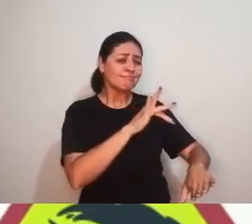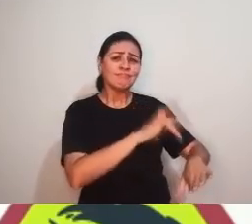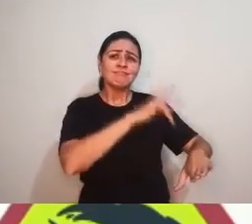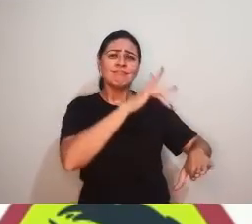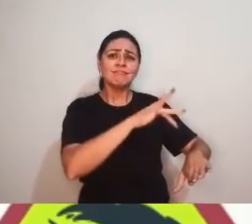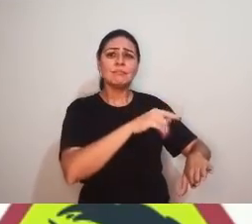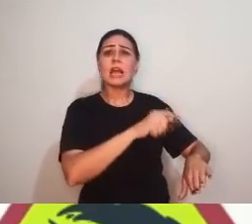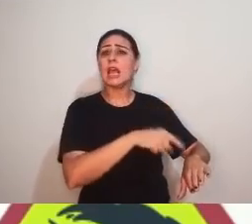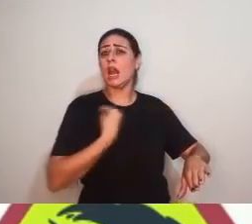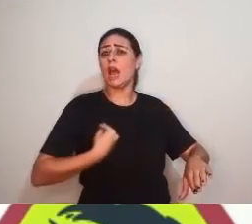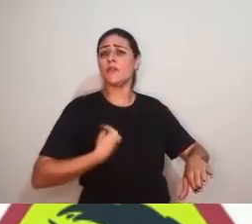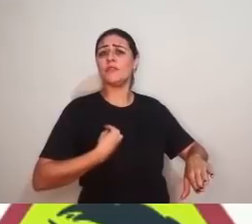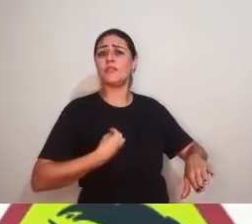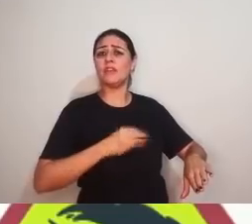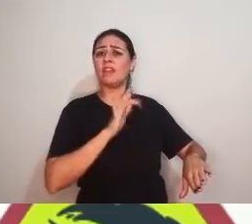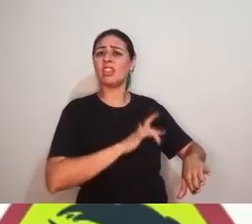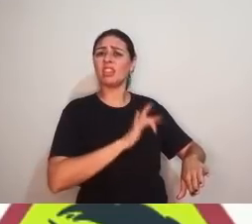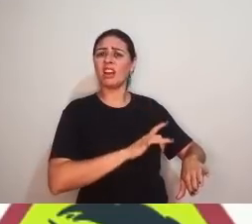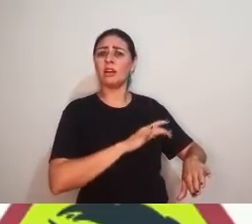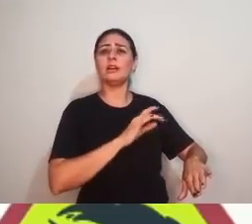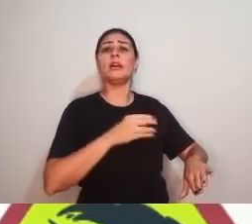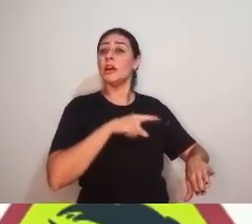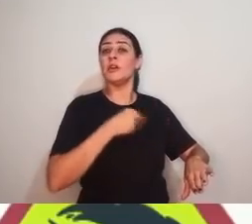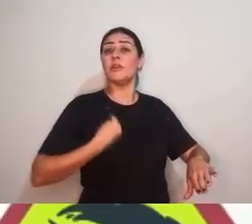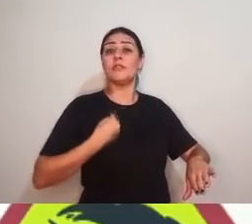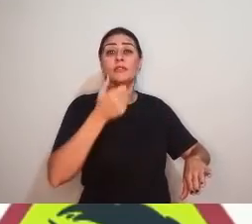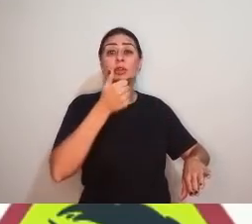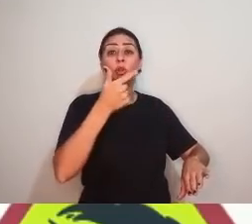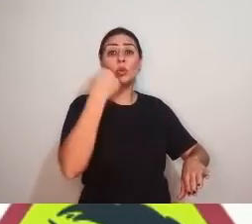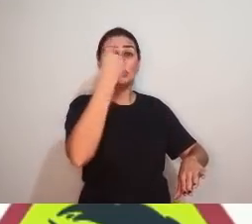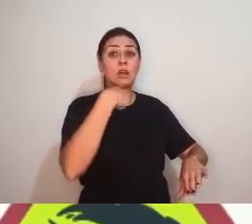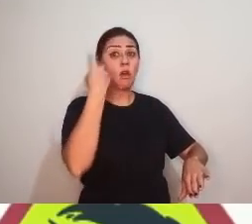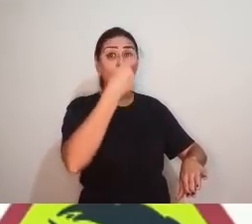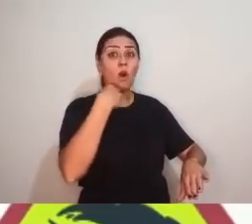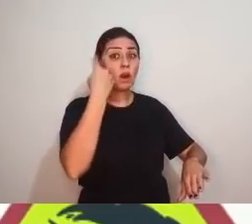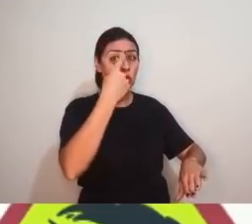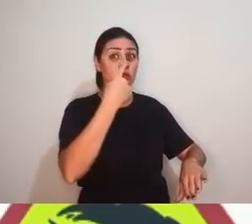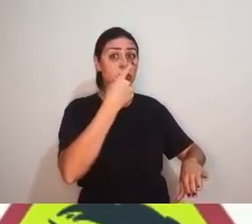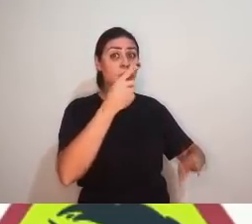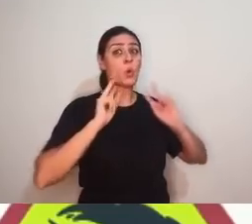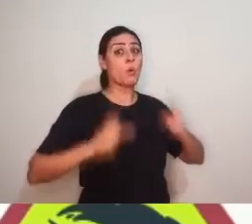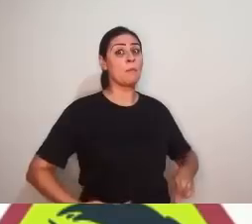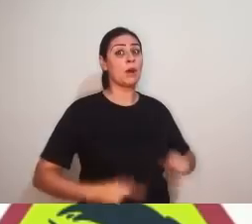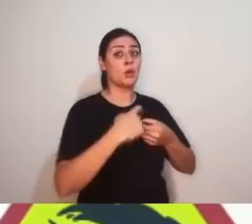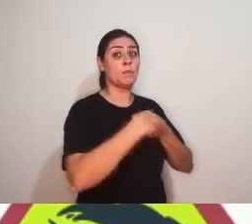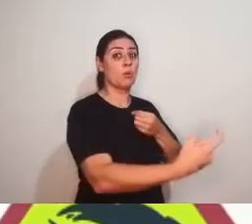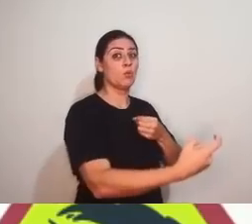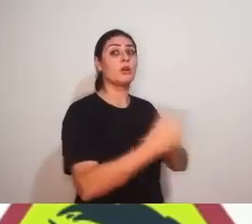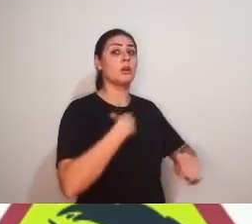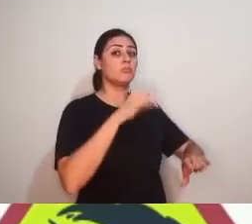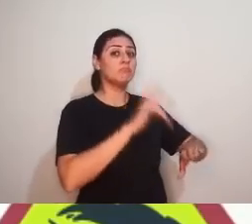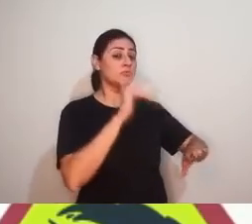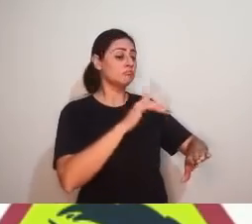chamado vírus, que tem uma sobrevida de 12 horas num ambiente fora, né,